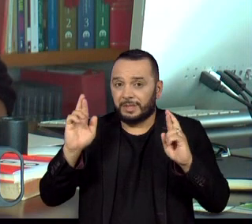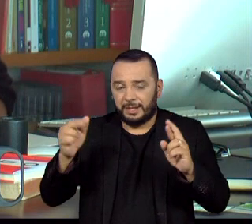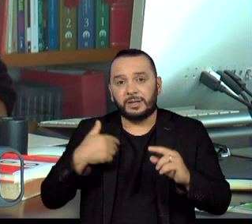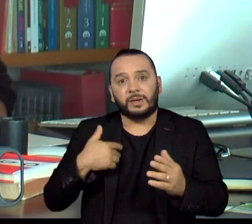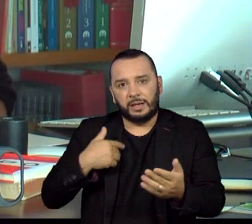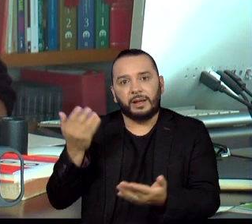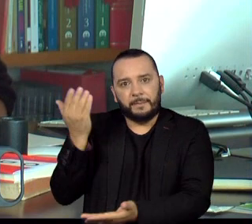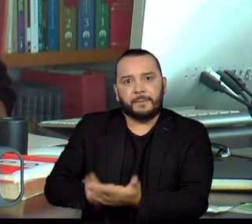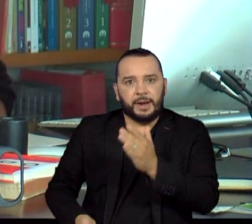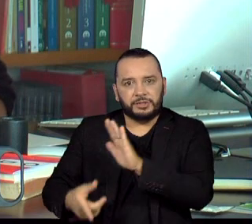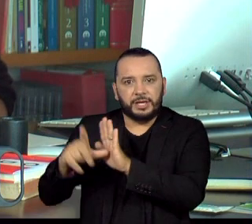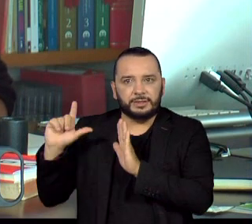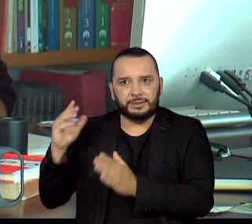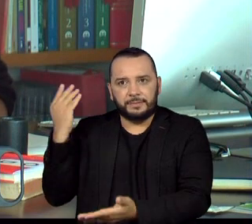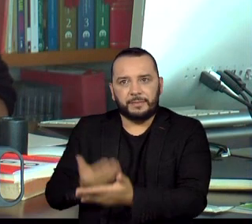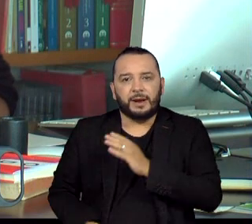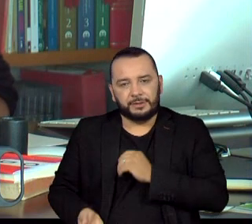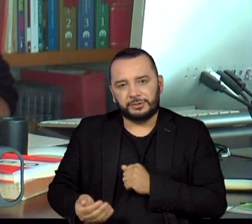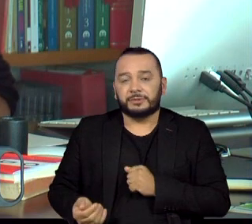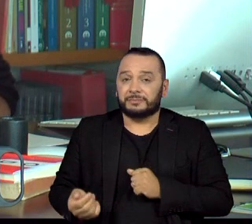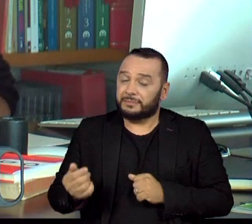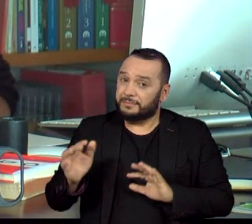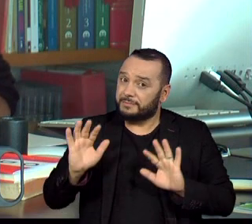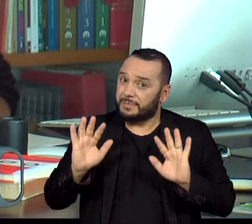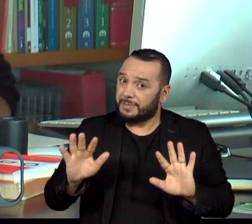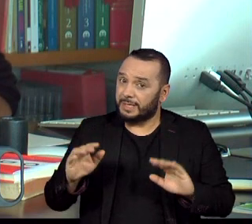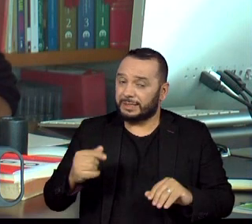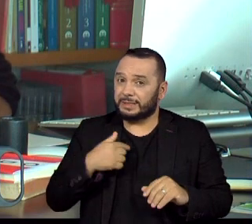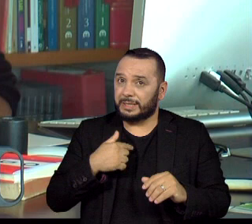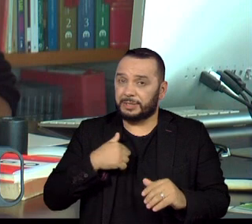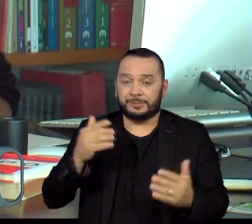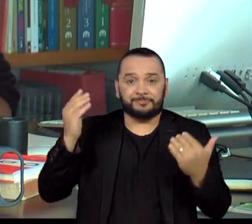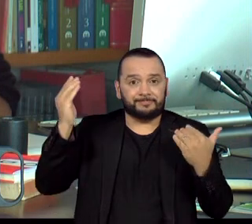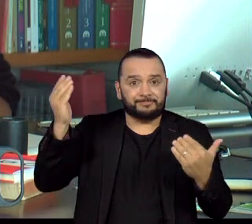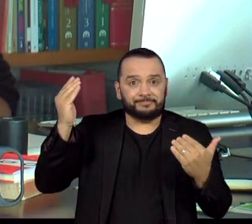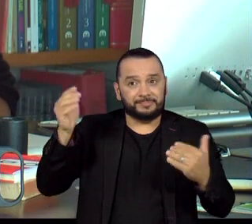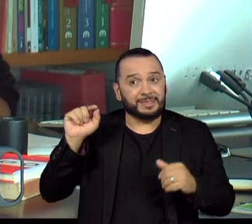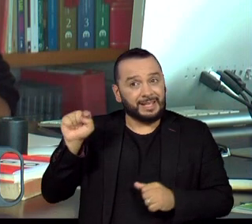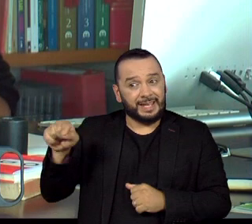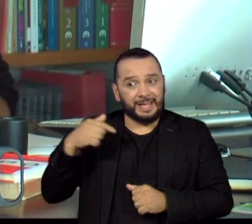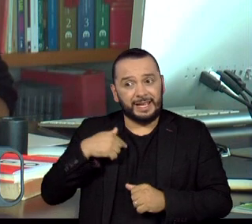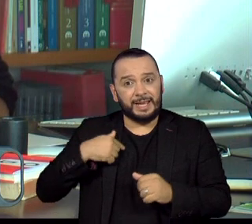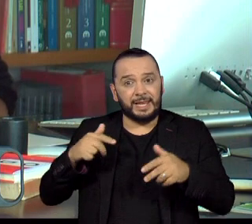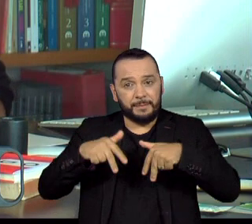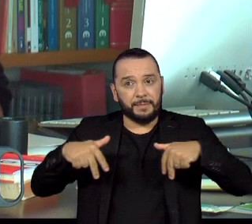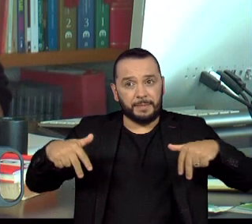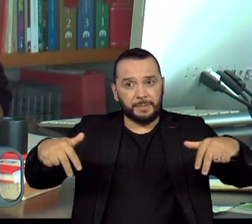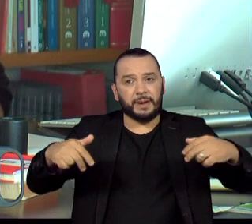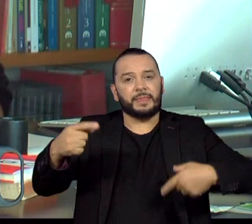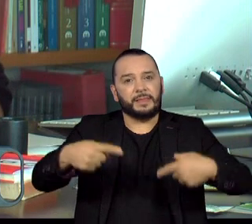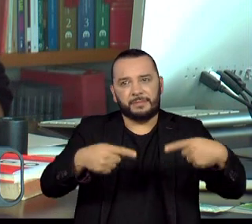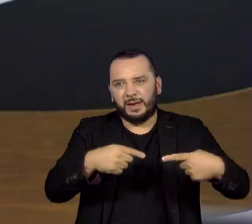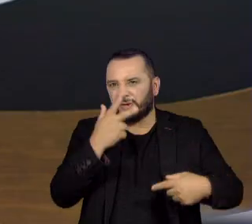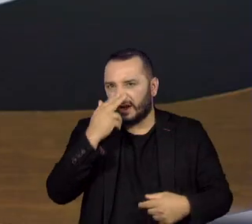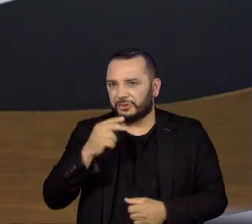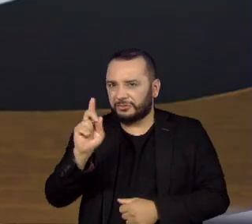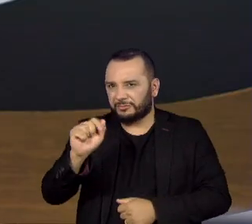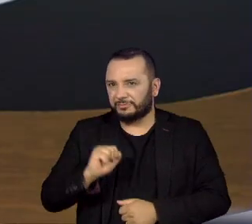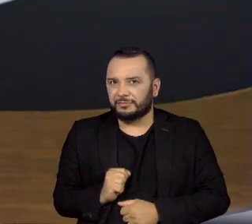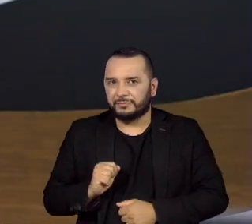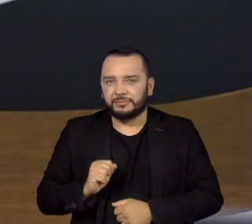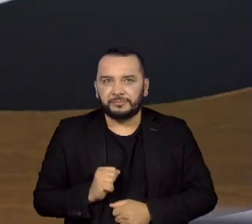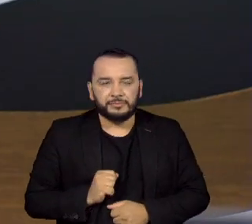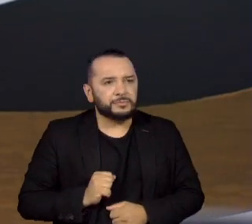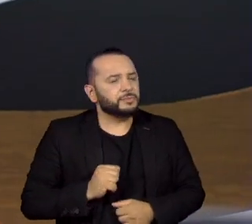derrotado antes disso, mas eu duvido que ele vá num debate no segundo turno. Isso eu duvido muito. Que o Guel pode fazer a parte